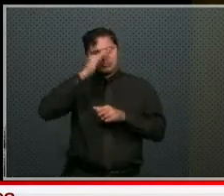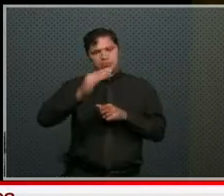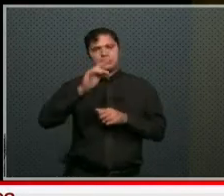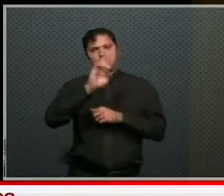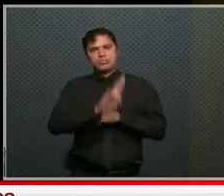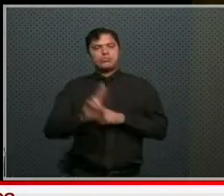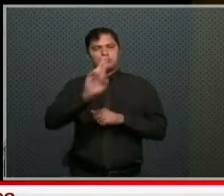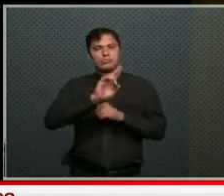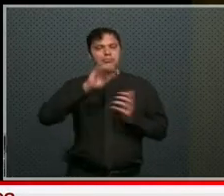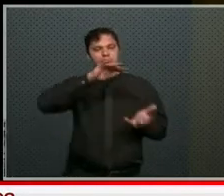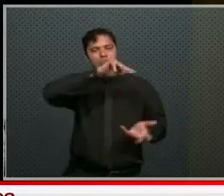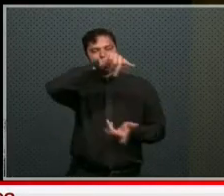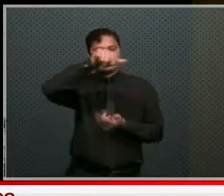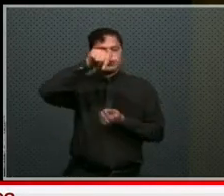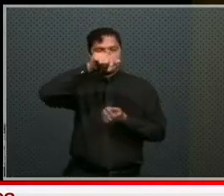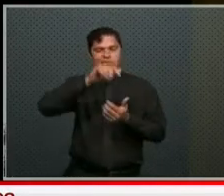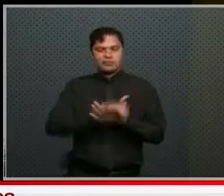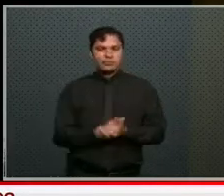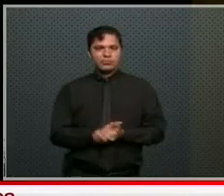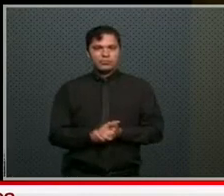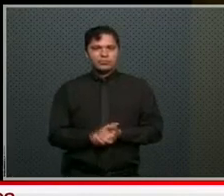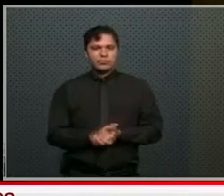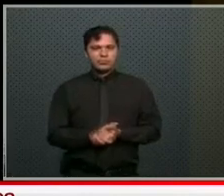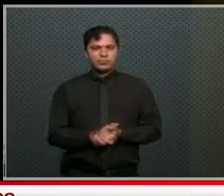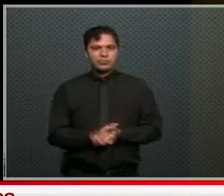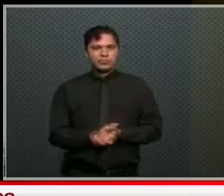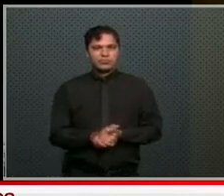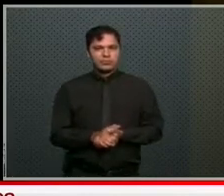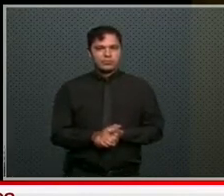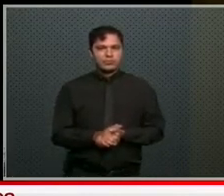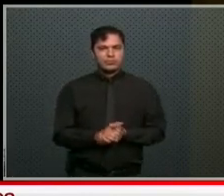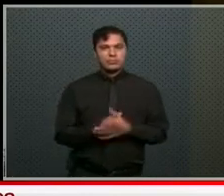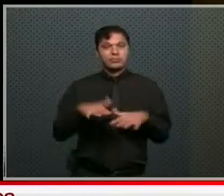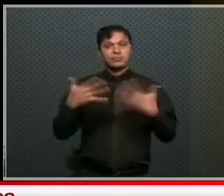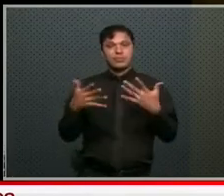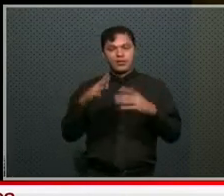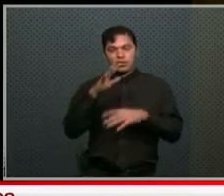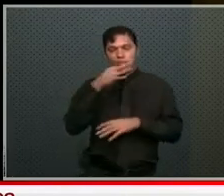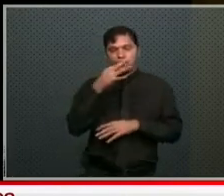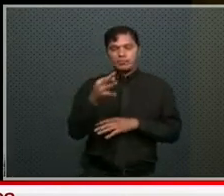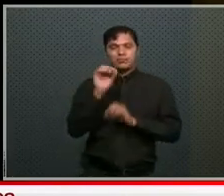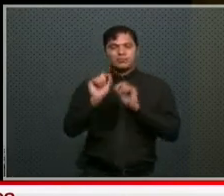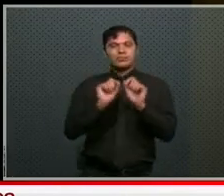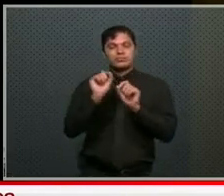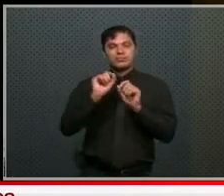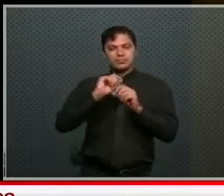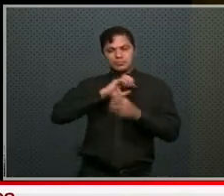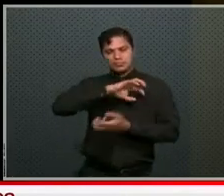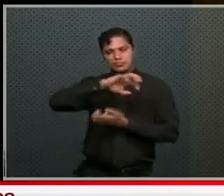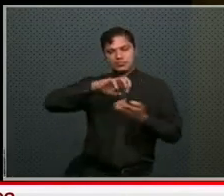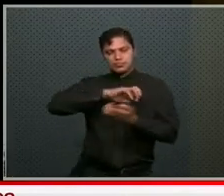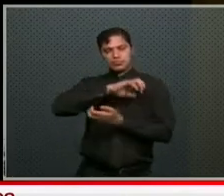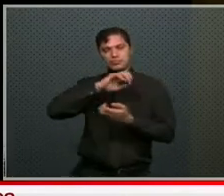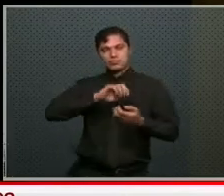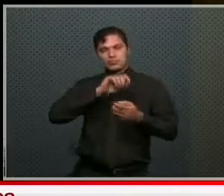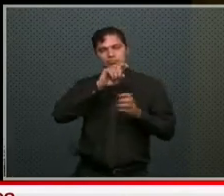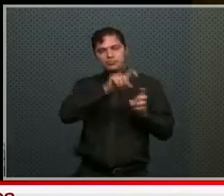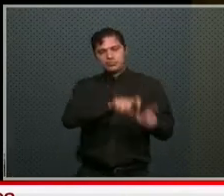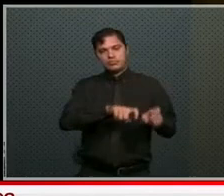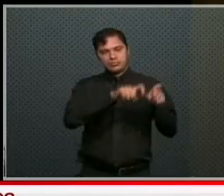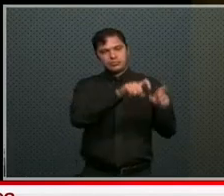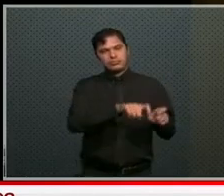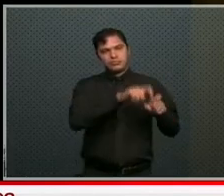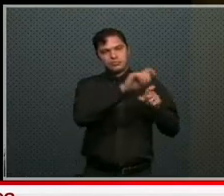universidades do mundo Então o que é que eles fizeram a revolução na agricultura